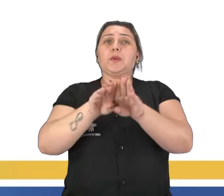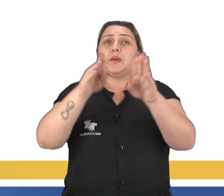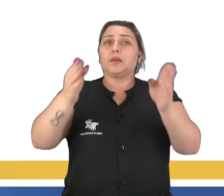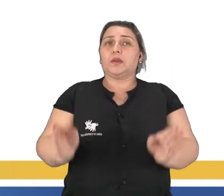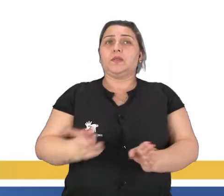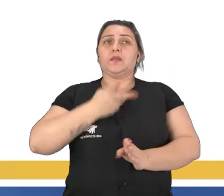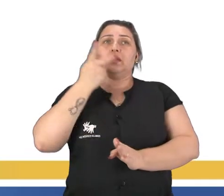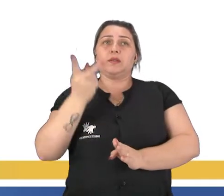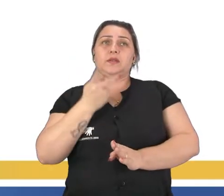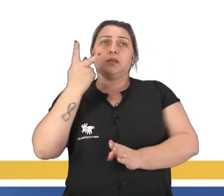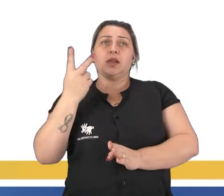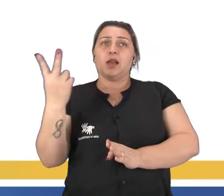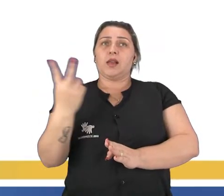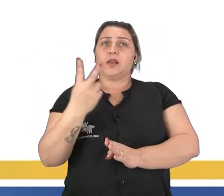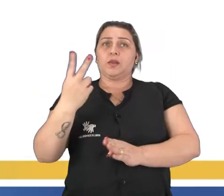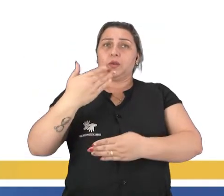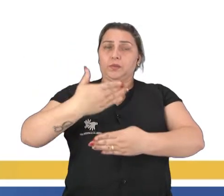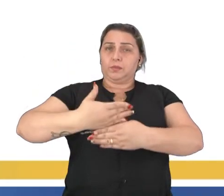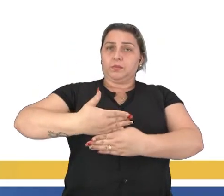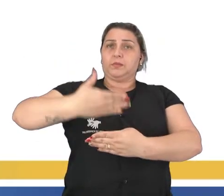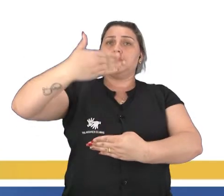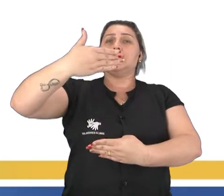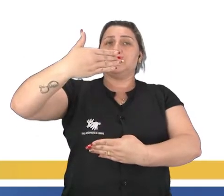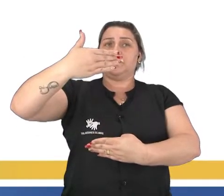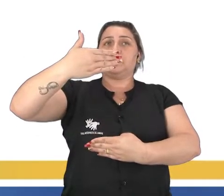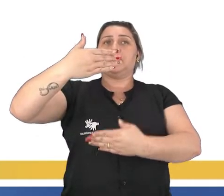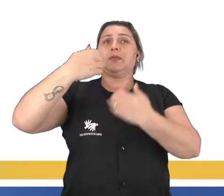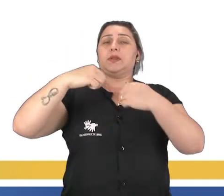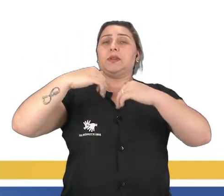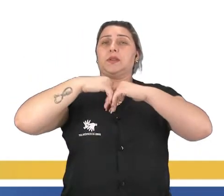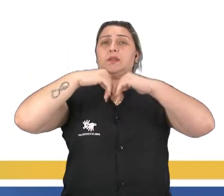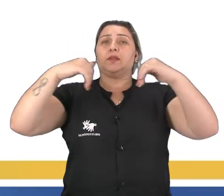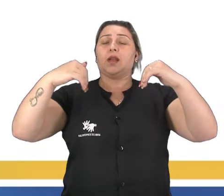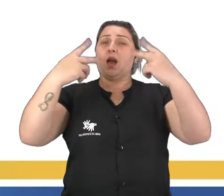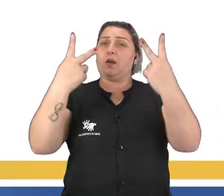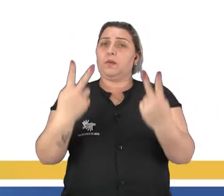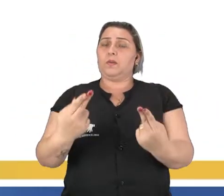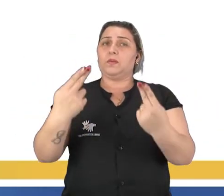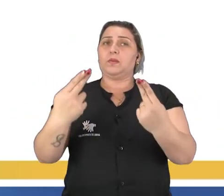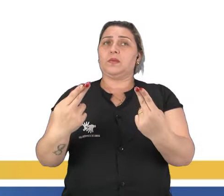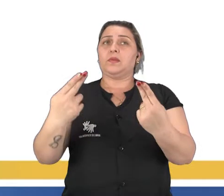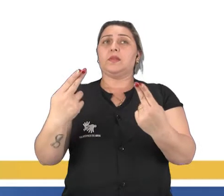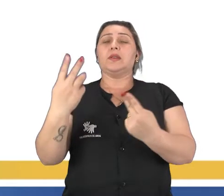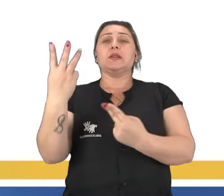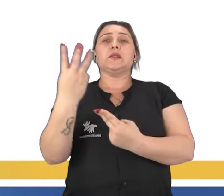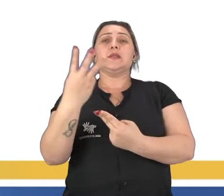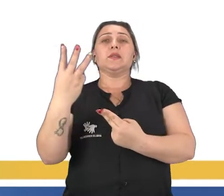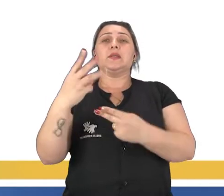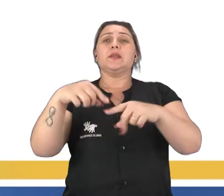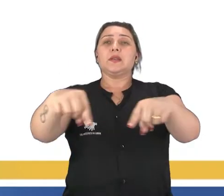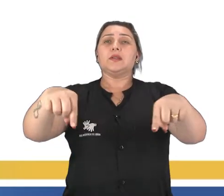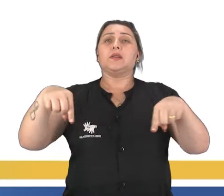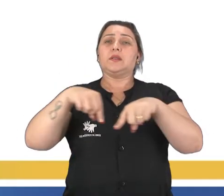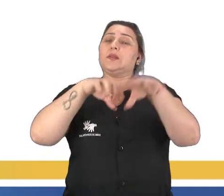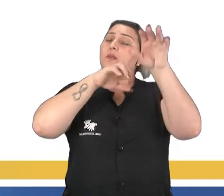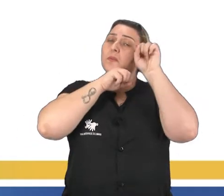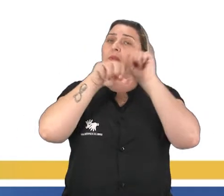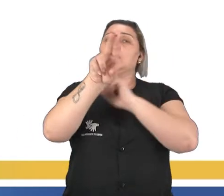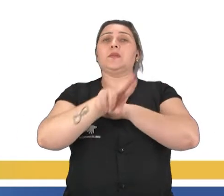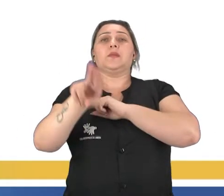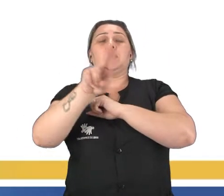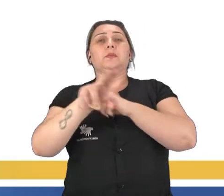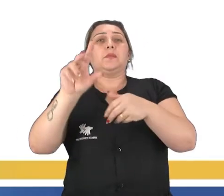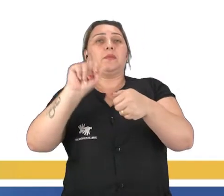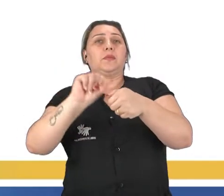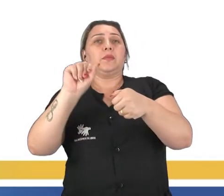dizem assim, esses dois painéis devem ser divididos igualmente entre os 3 dormitórios, pois serão usados